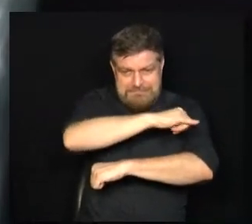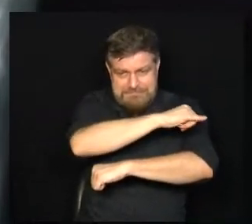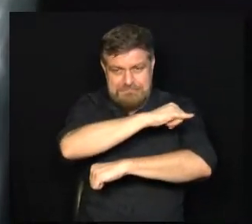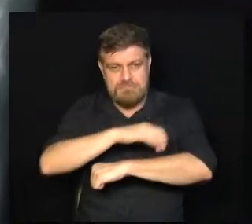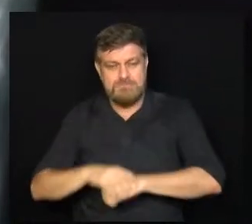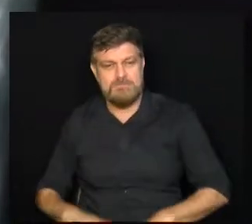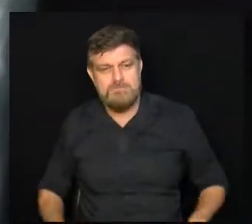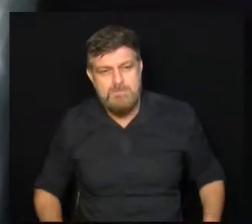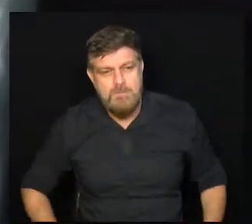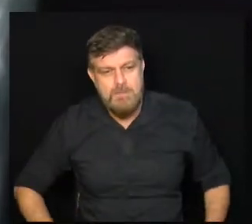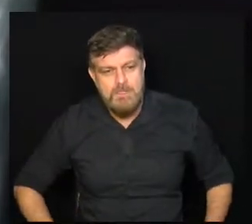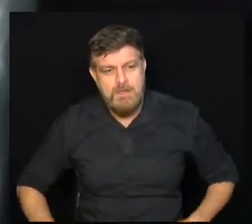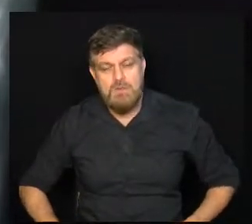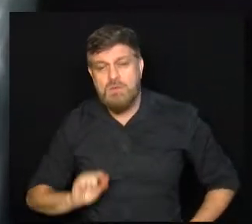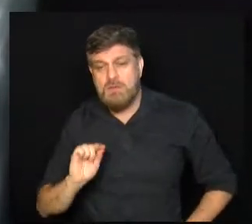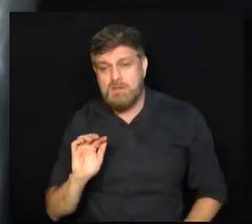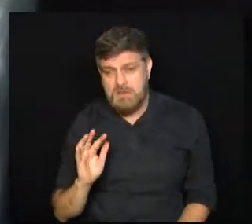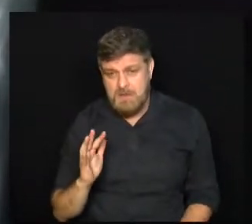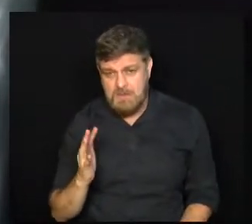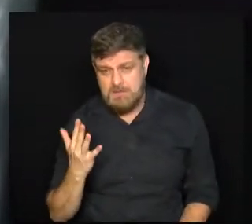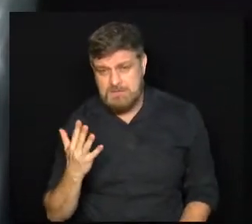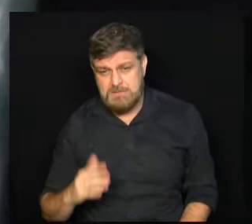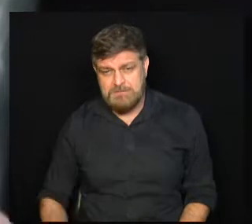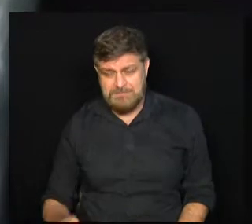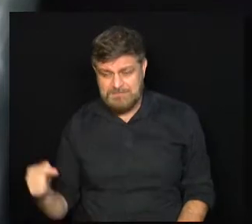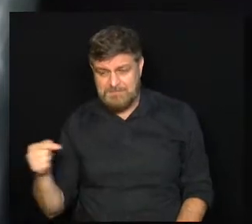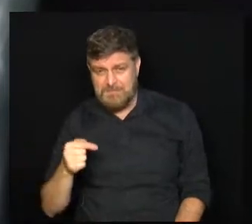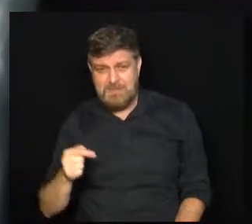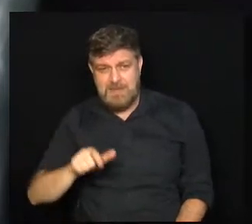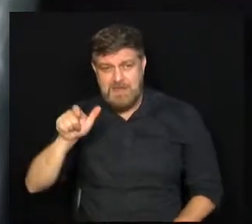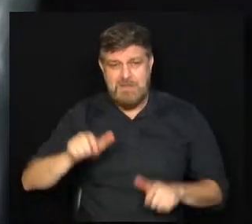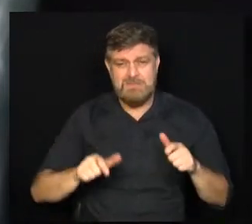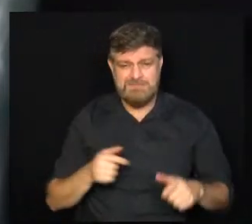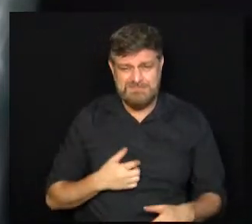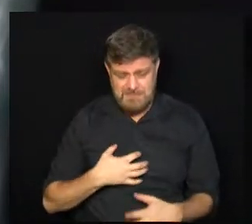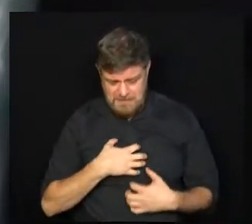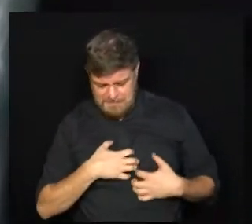Terra. Então, isso provocava mal-estar